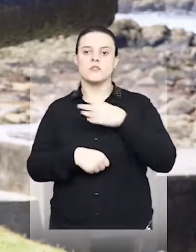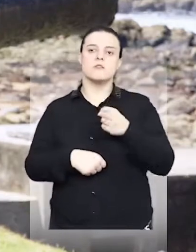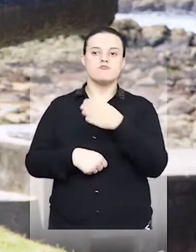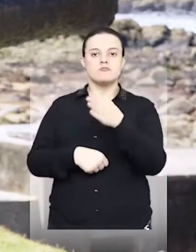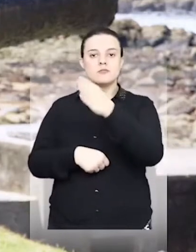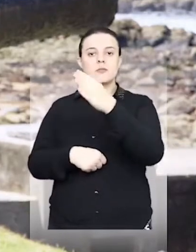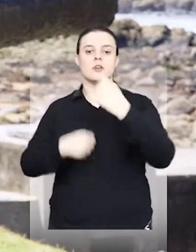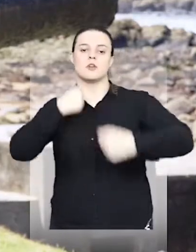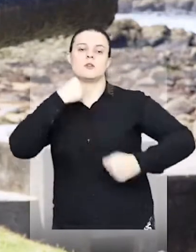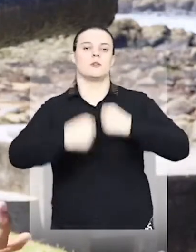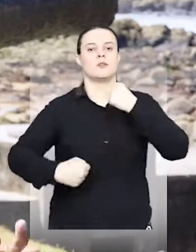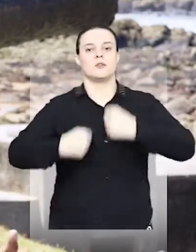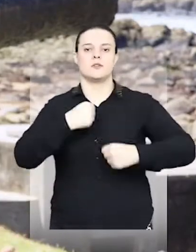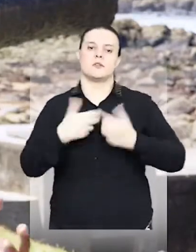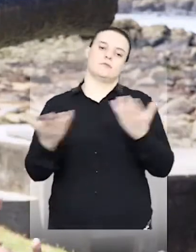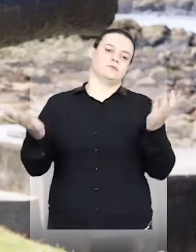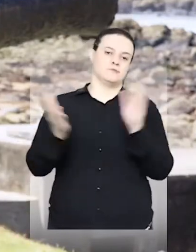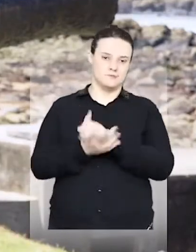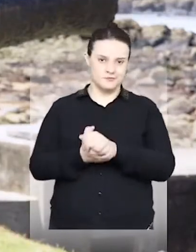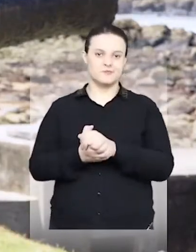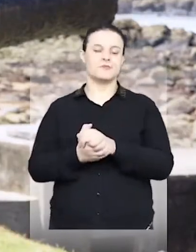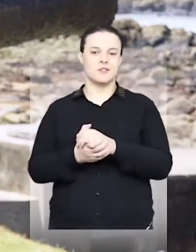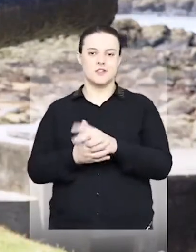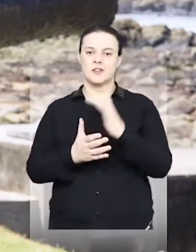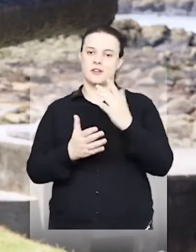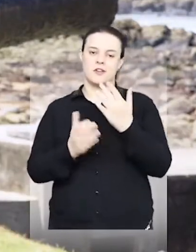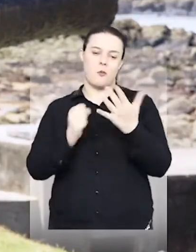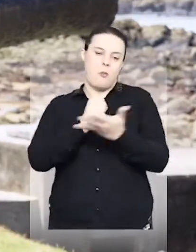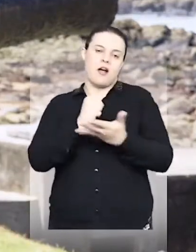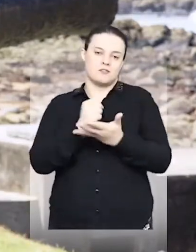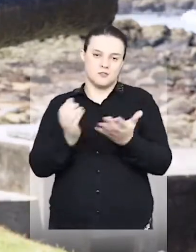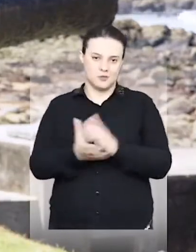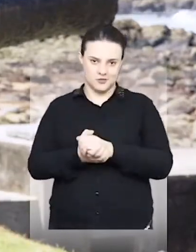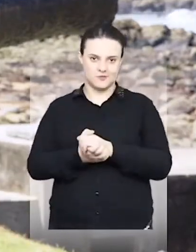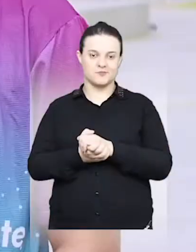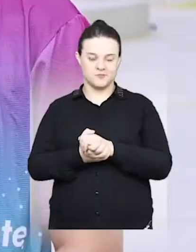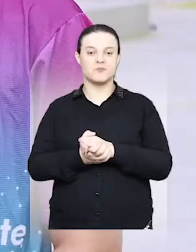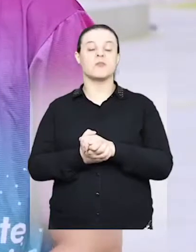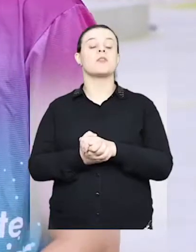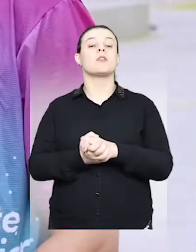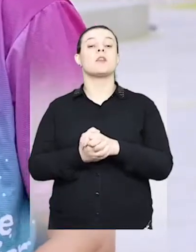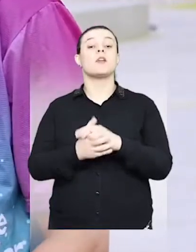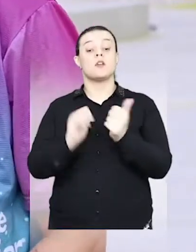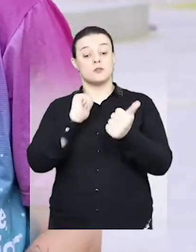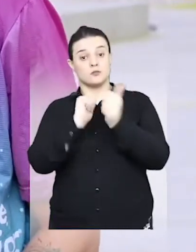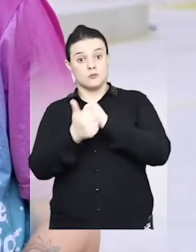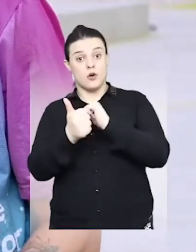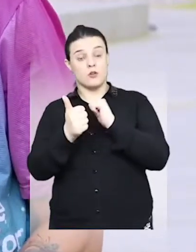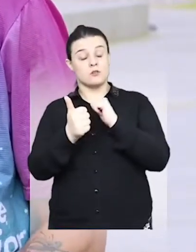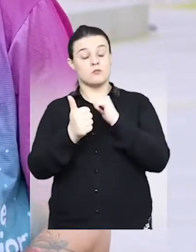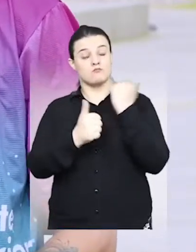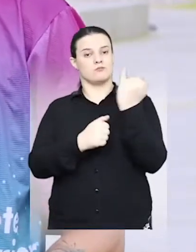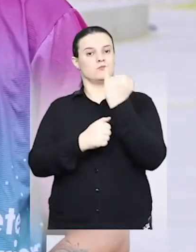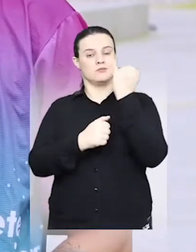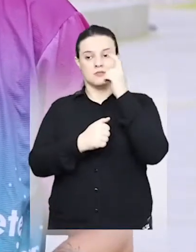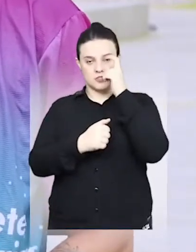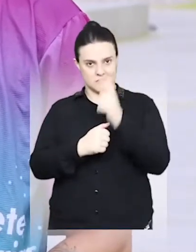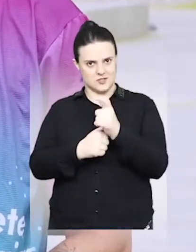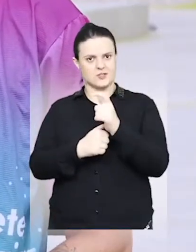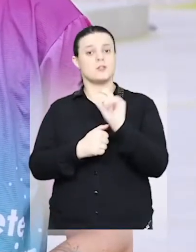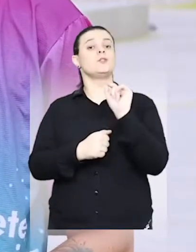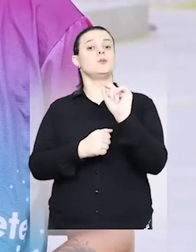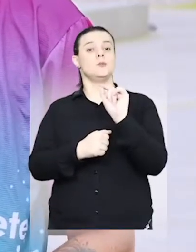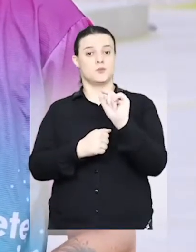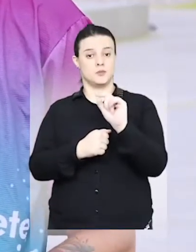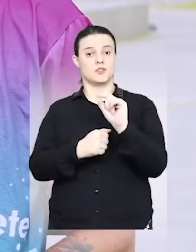poder se locomover e a correr, pelo amor de Deus. Eu acho básico. O esporte tem esse lado interessante de